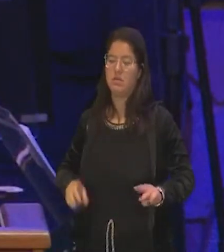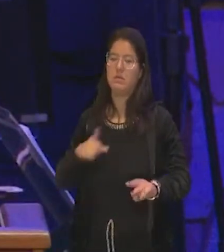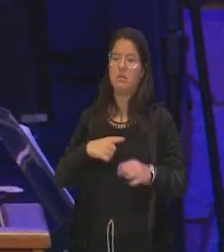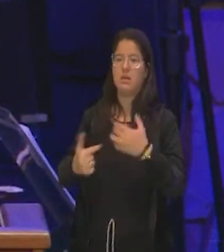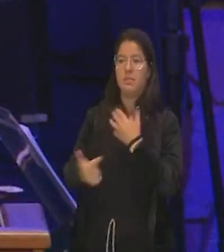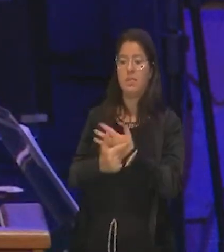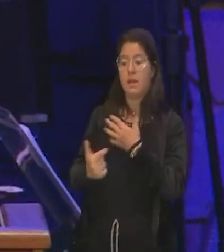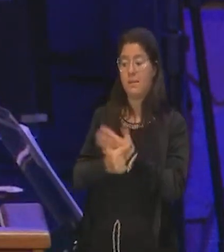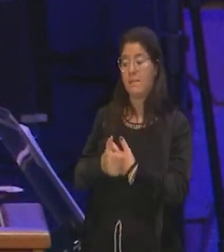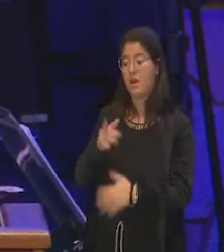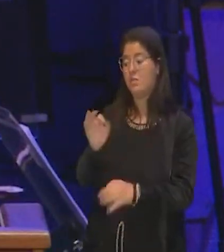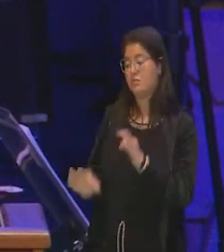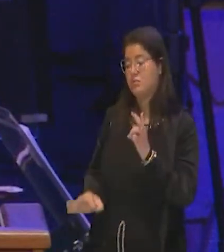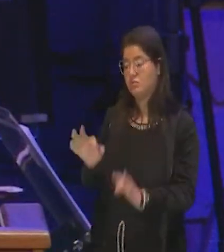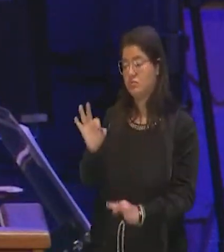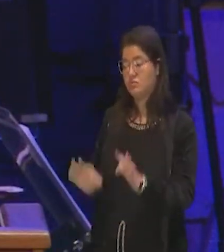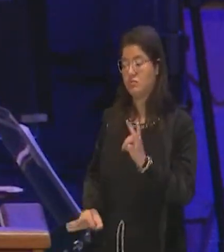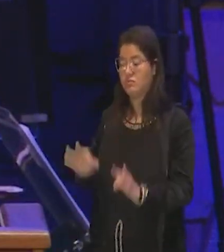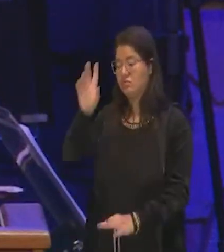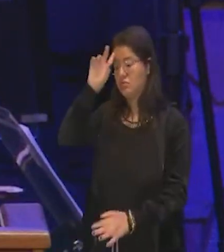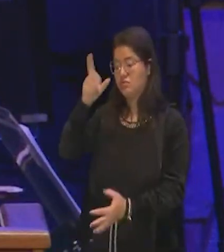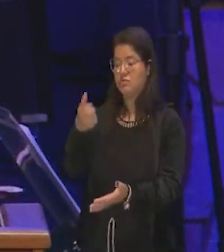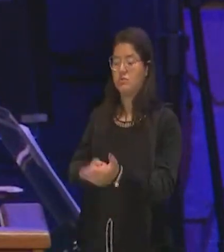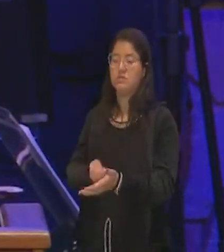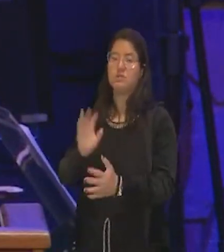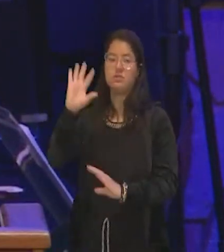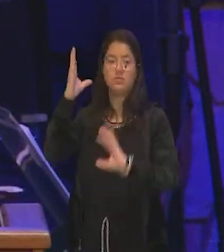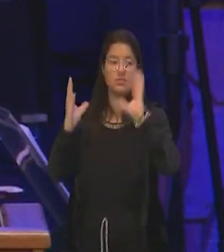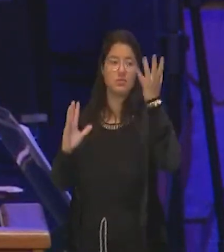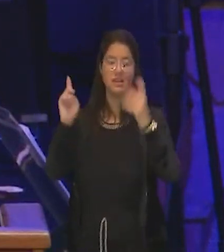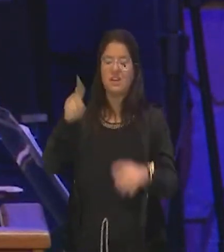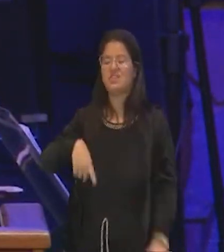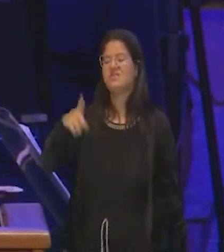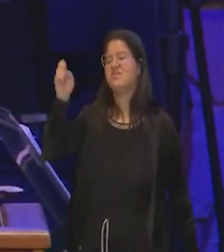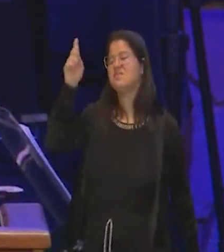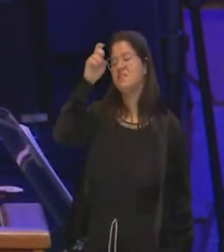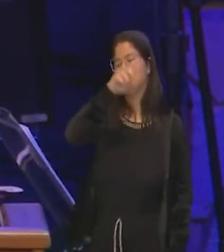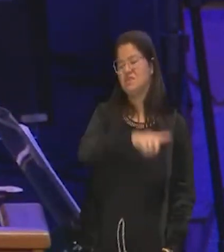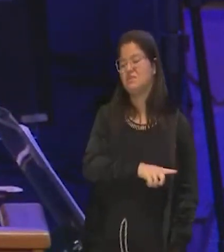de justiça nas decisões, é muito difícil.